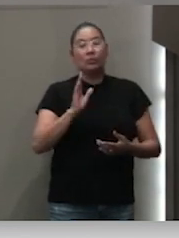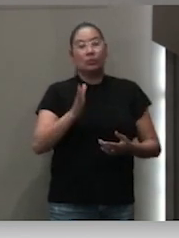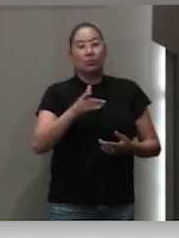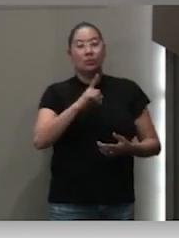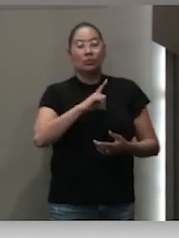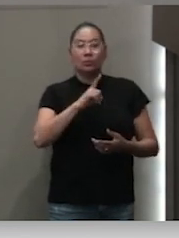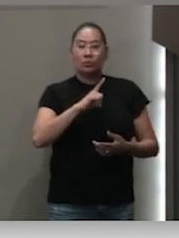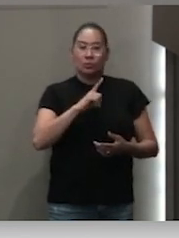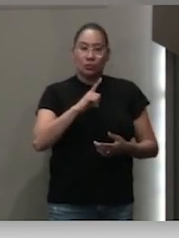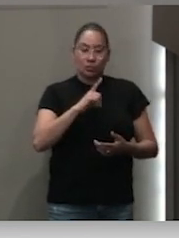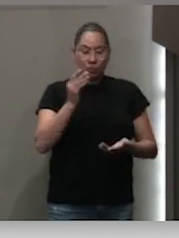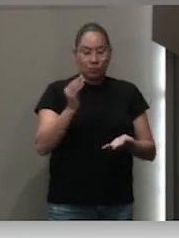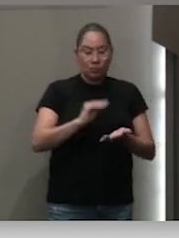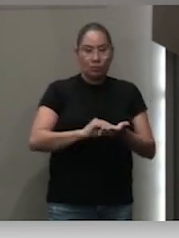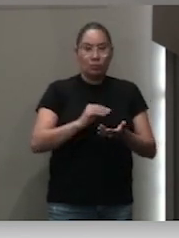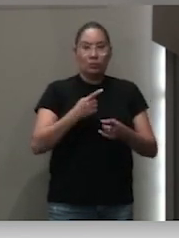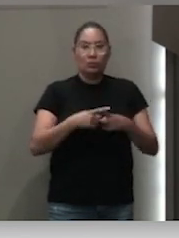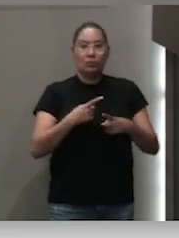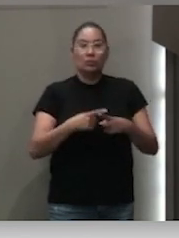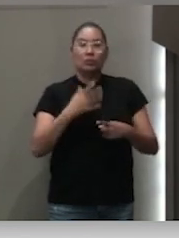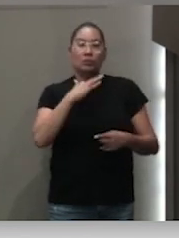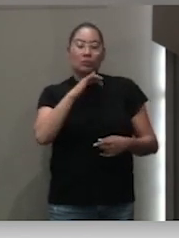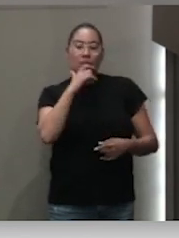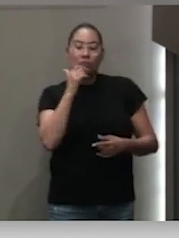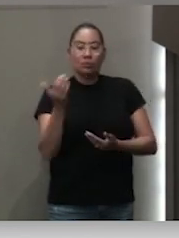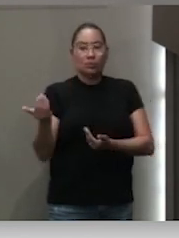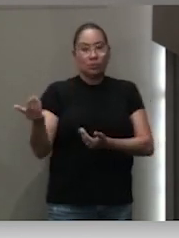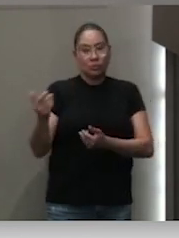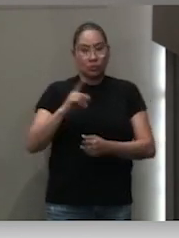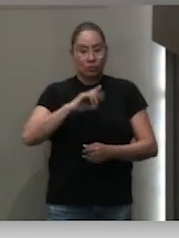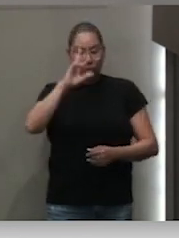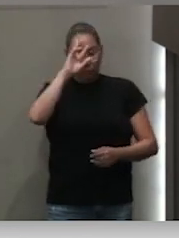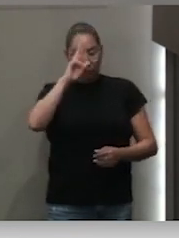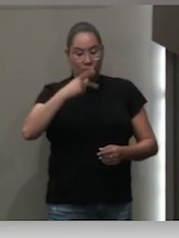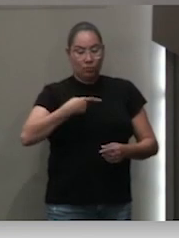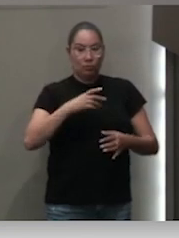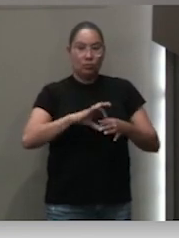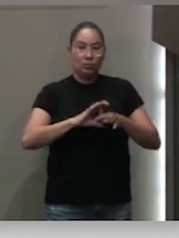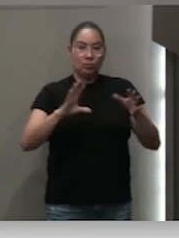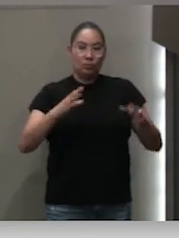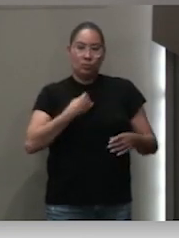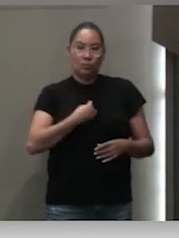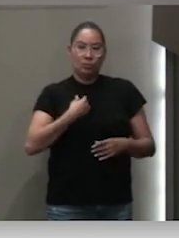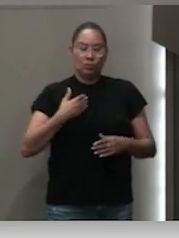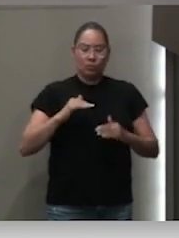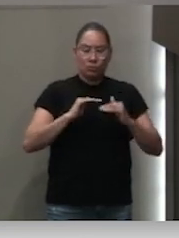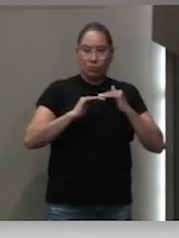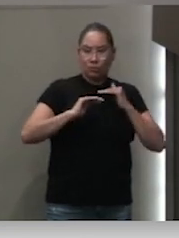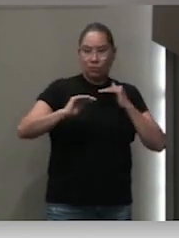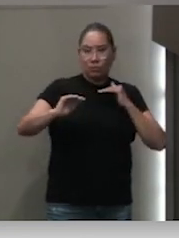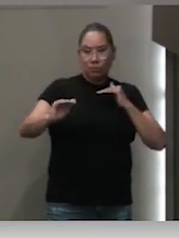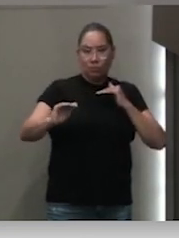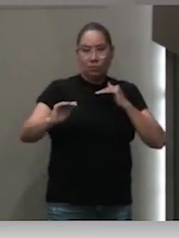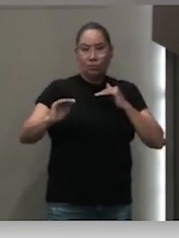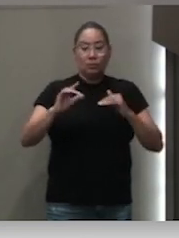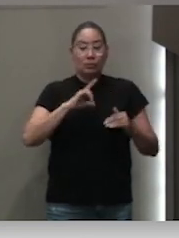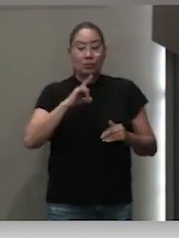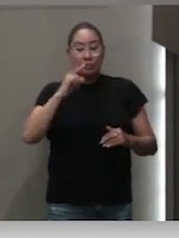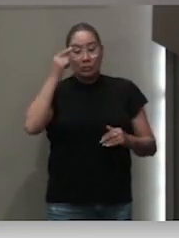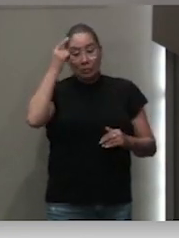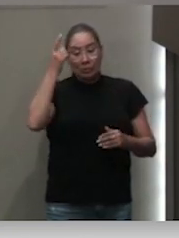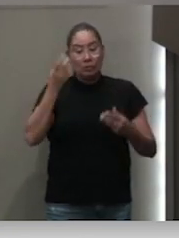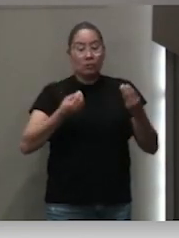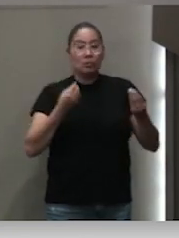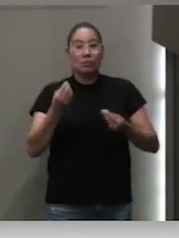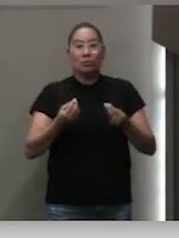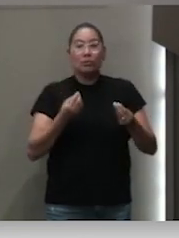as nossas crianças os nossos jovens tenham autonomia tenham uma vida plena e não e tenham noção de como se